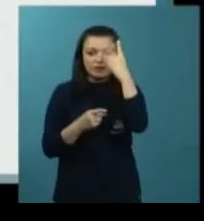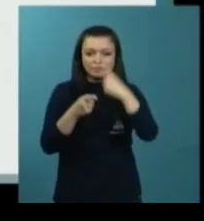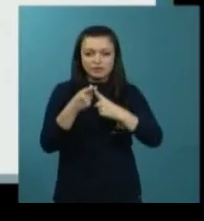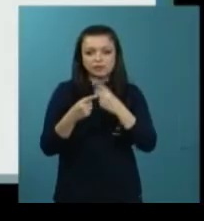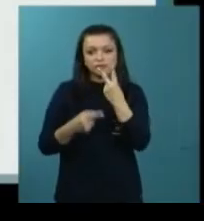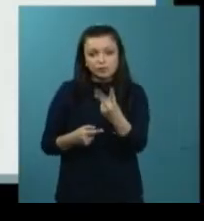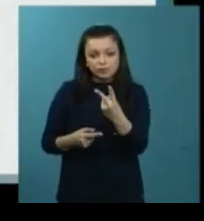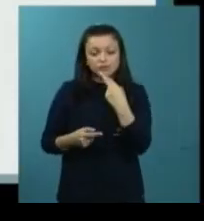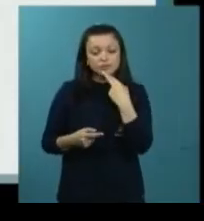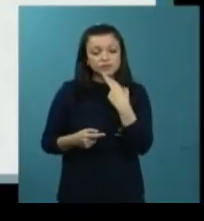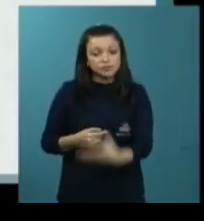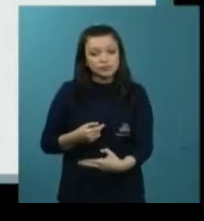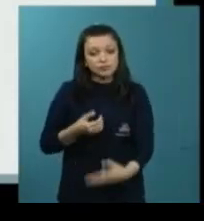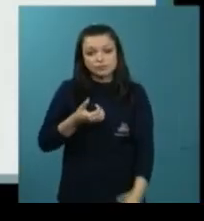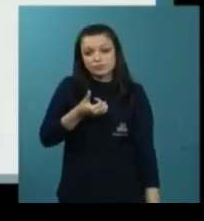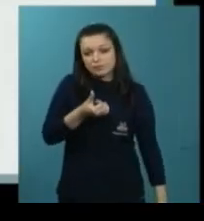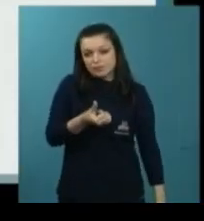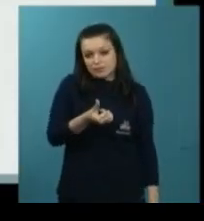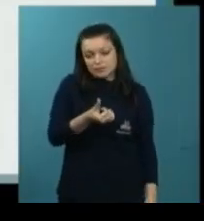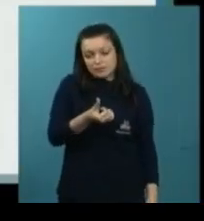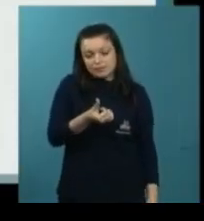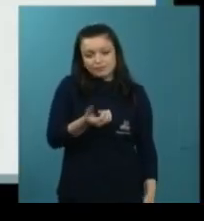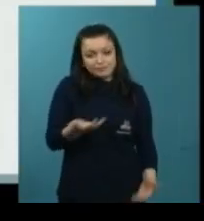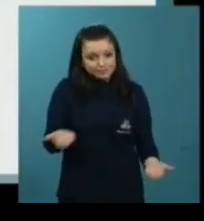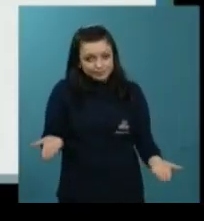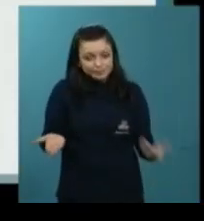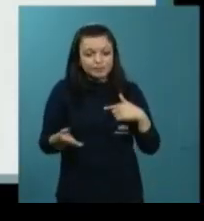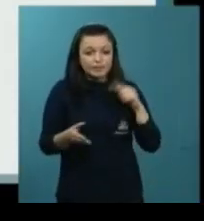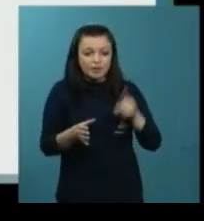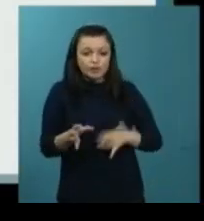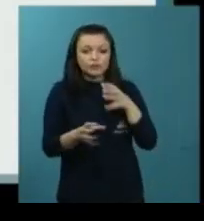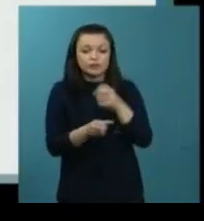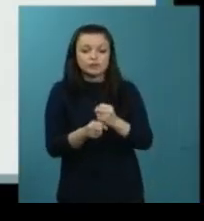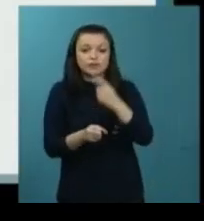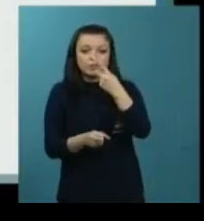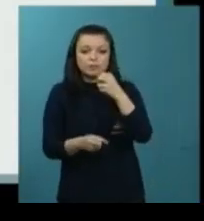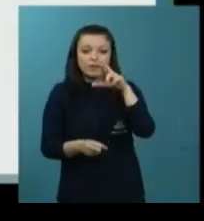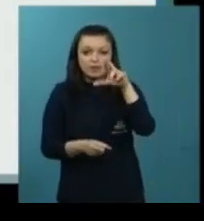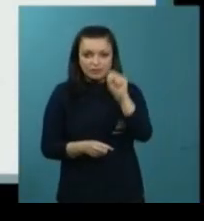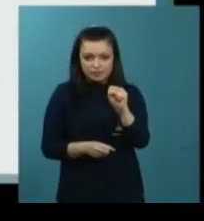segundo conjunto. 3 vezes 2 serão